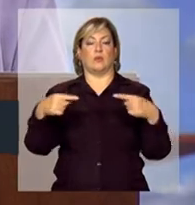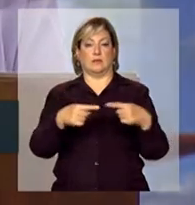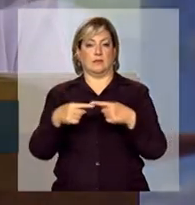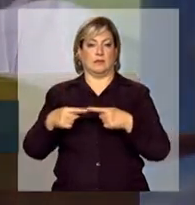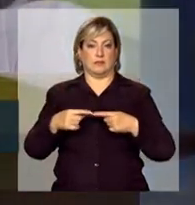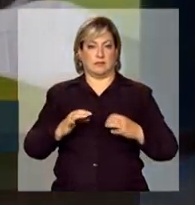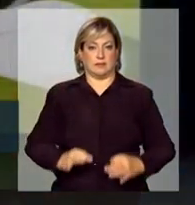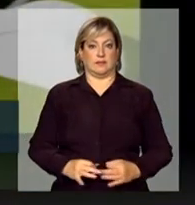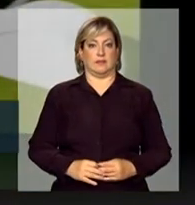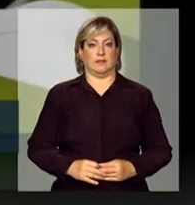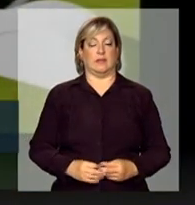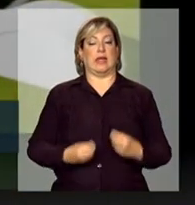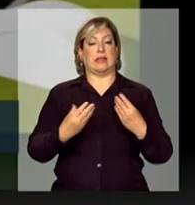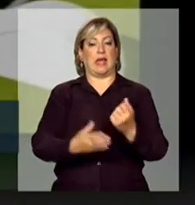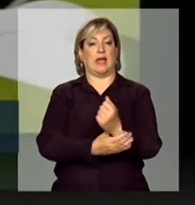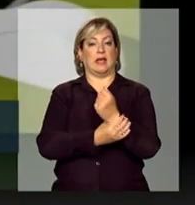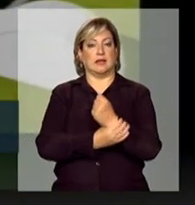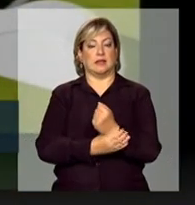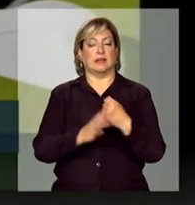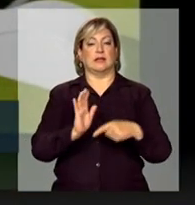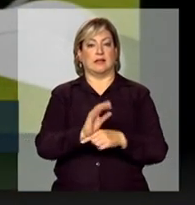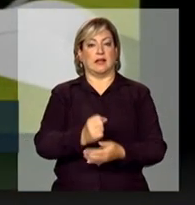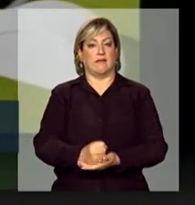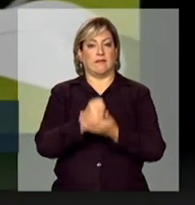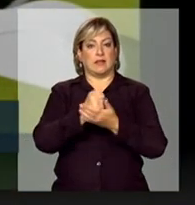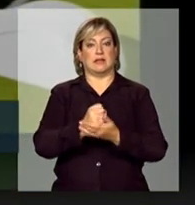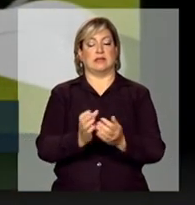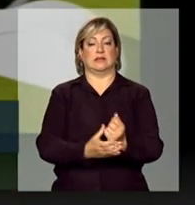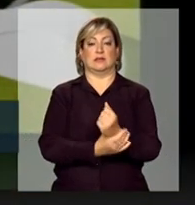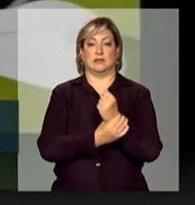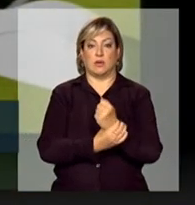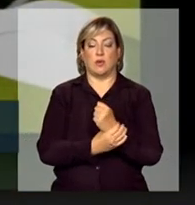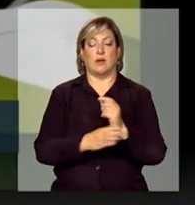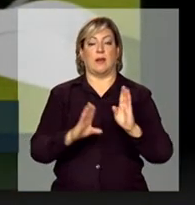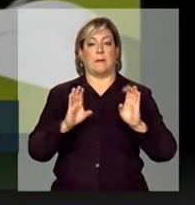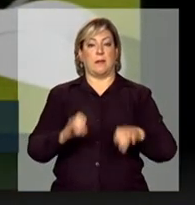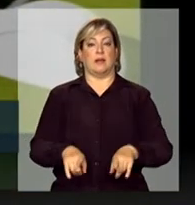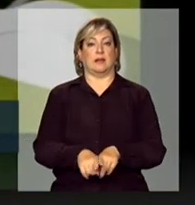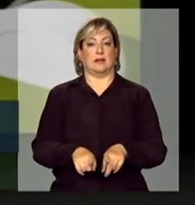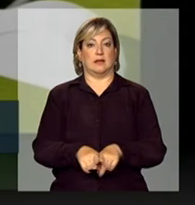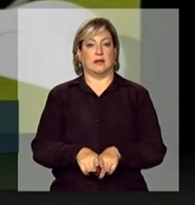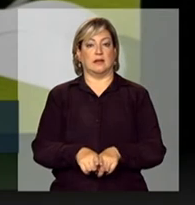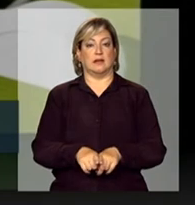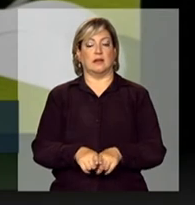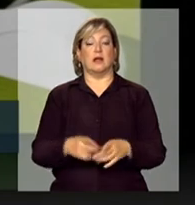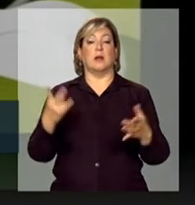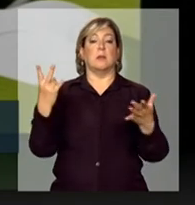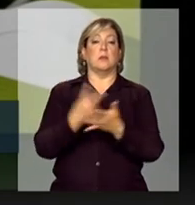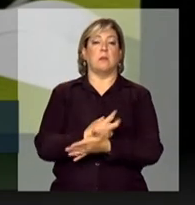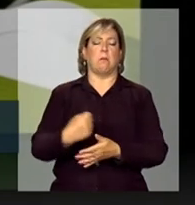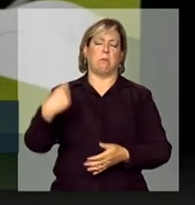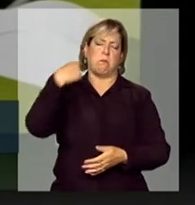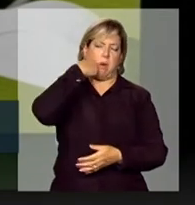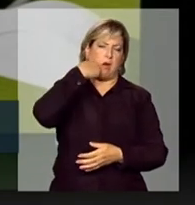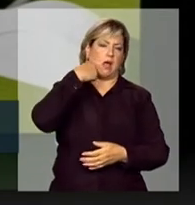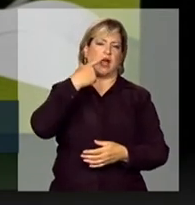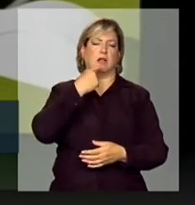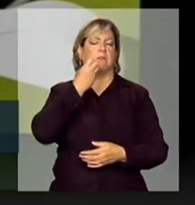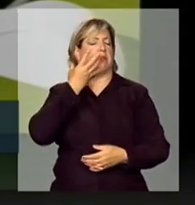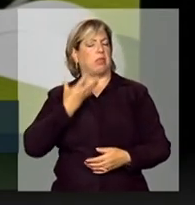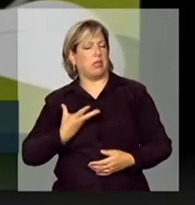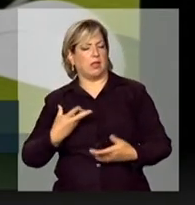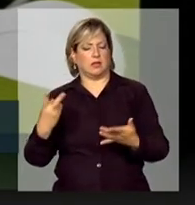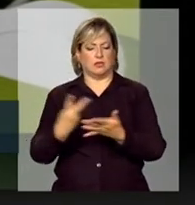adequados garantir-se a defesa segurança e cuidar dos ferimentos causados na